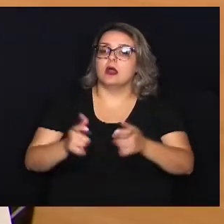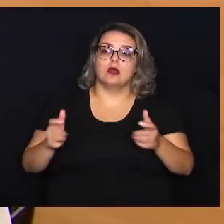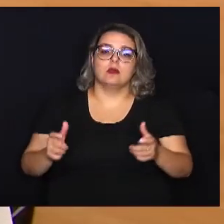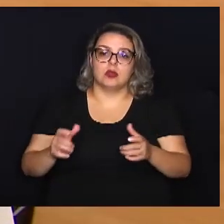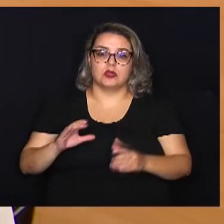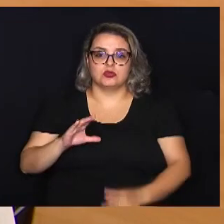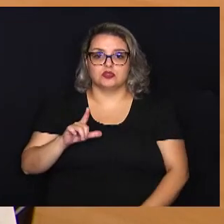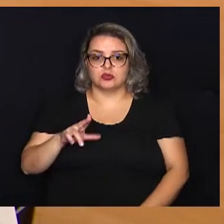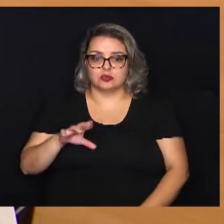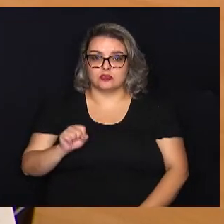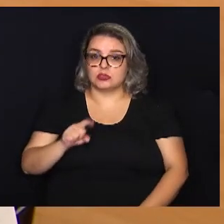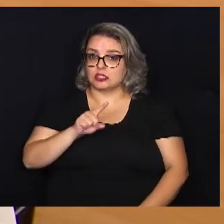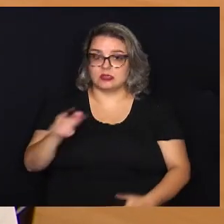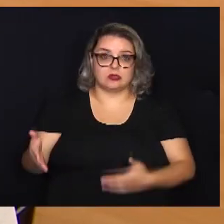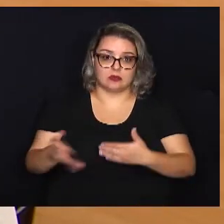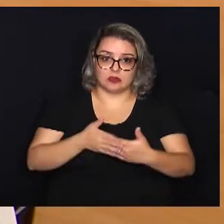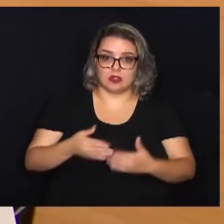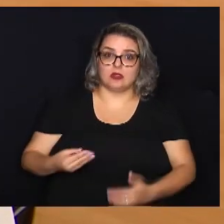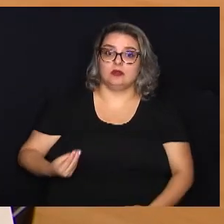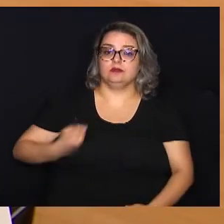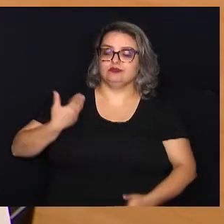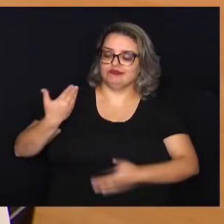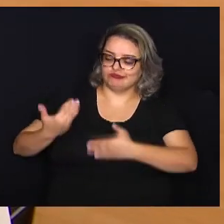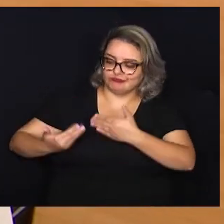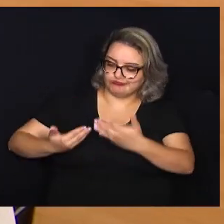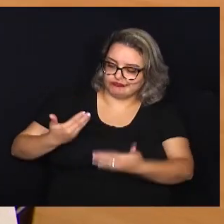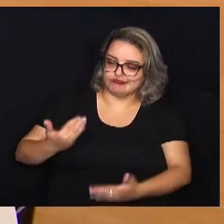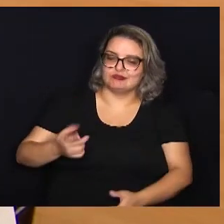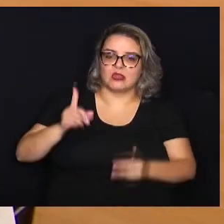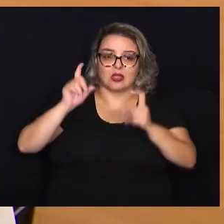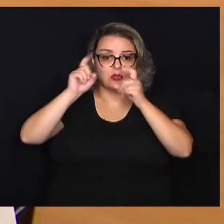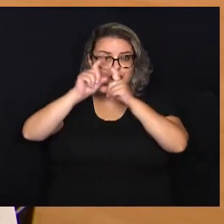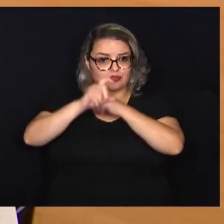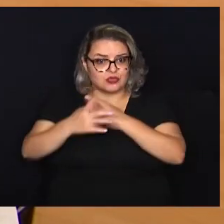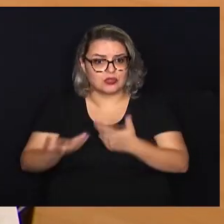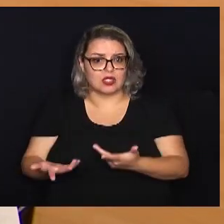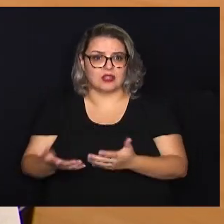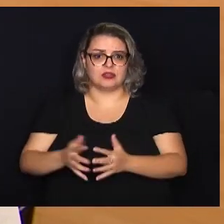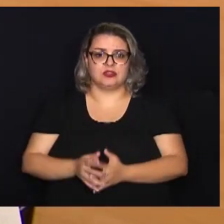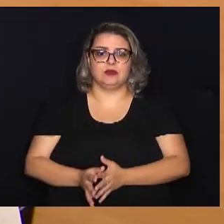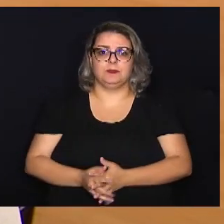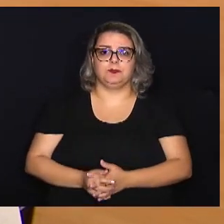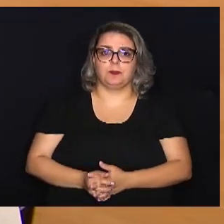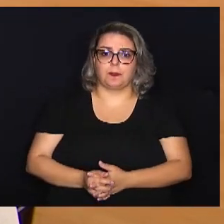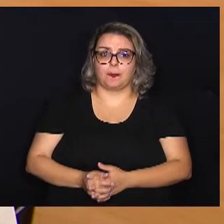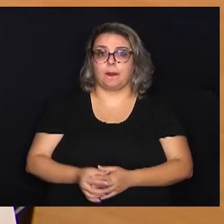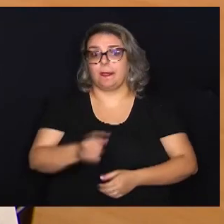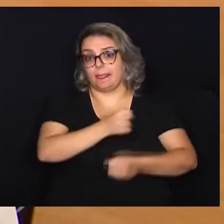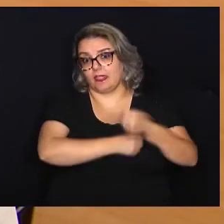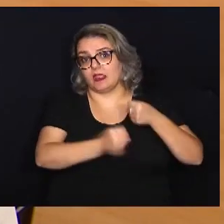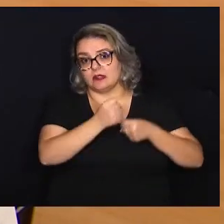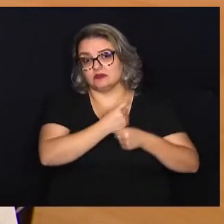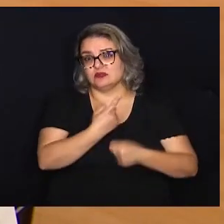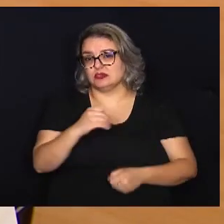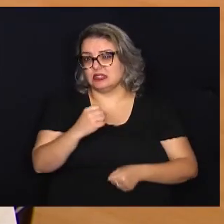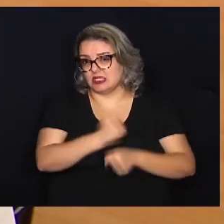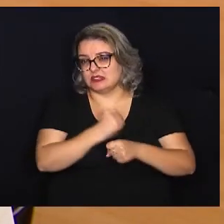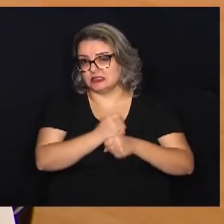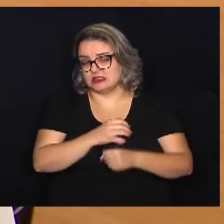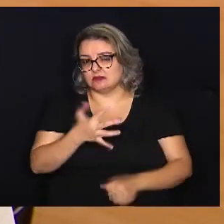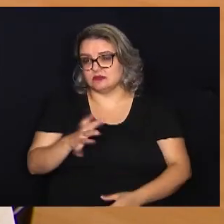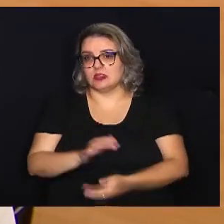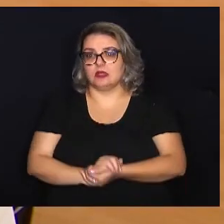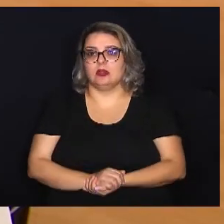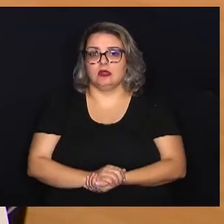os que não fecharam sobrevive às duras penas e há um uns anos atrás uns 10 anos atrás o